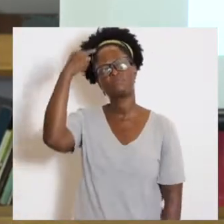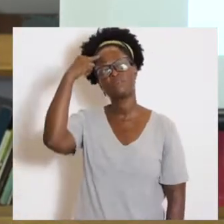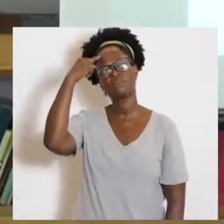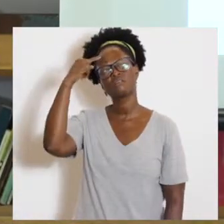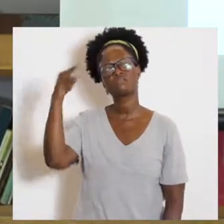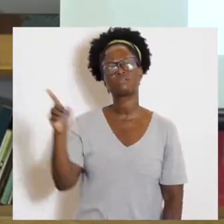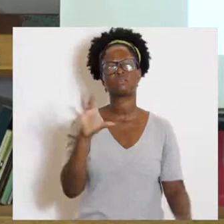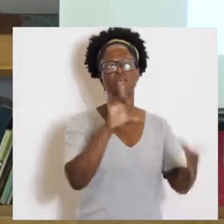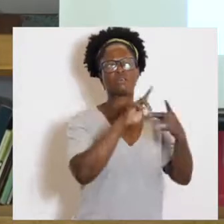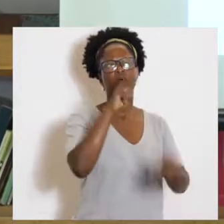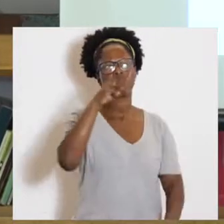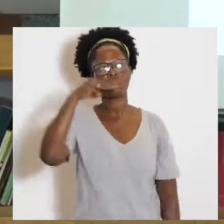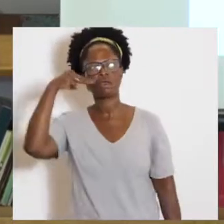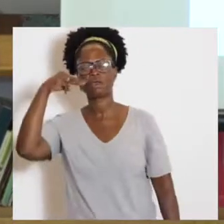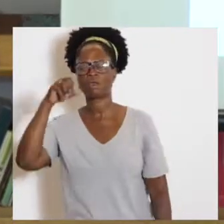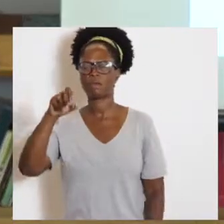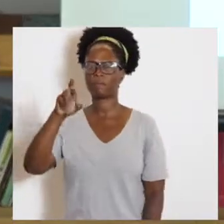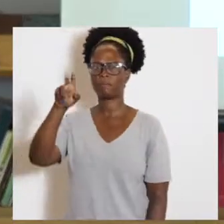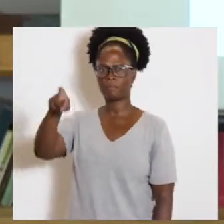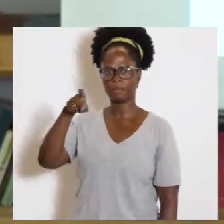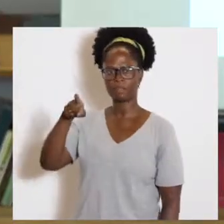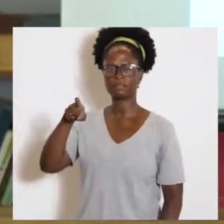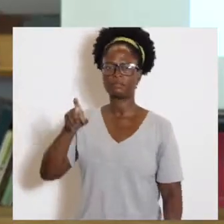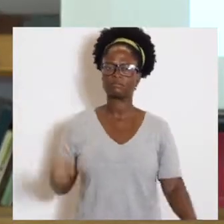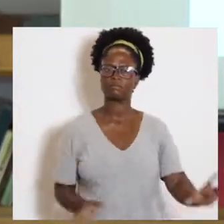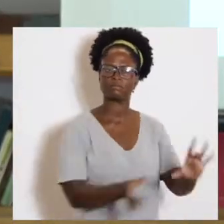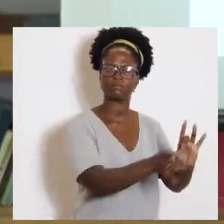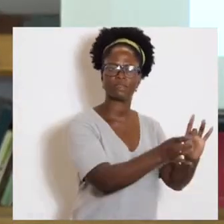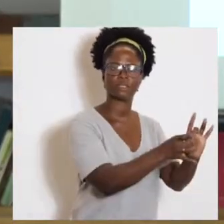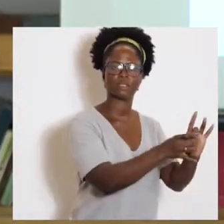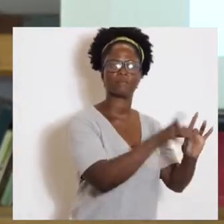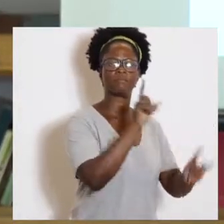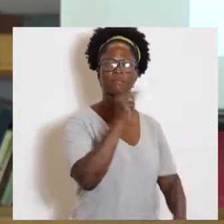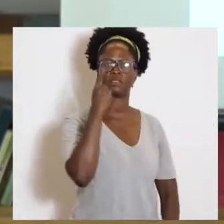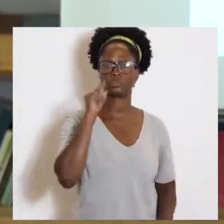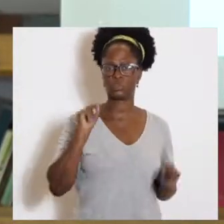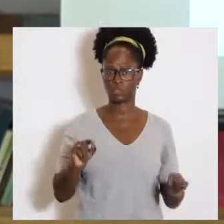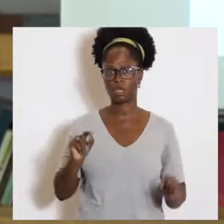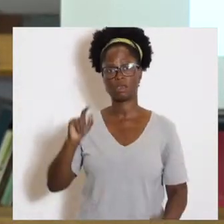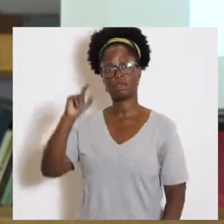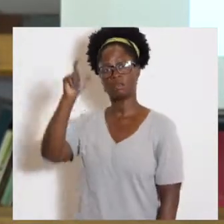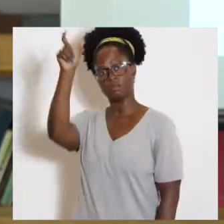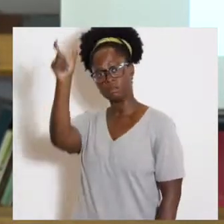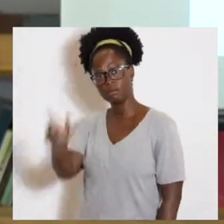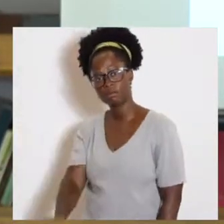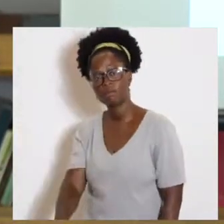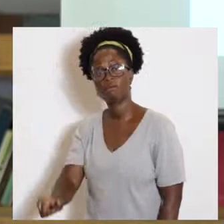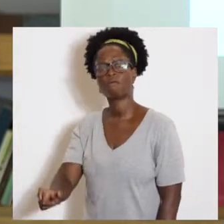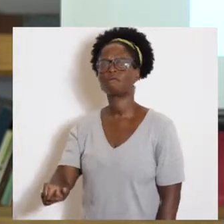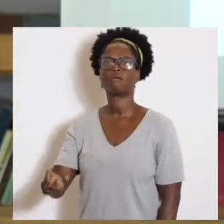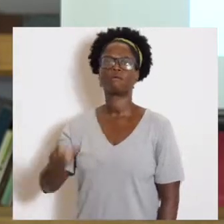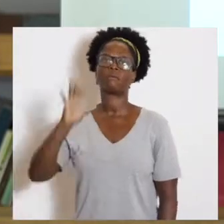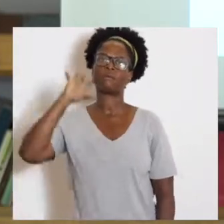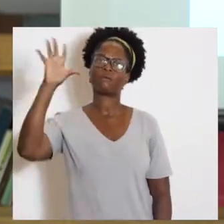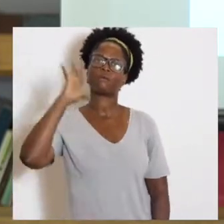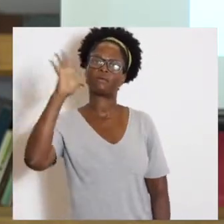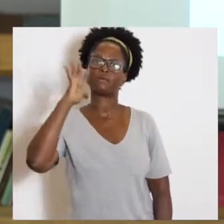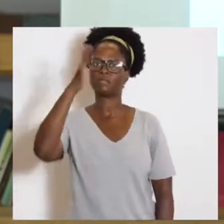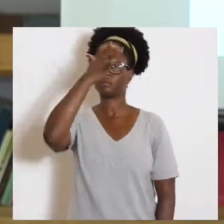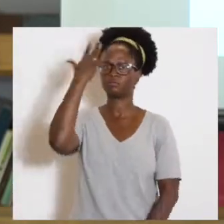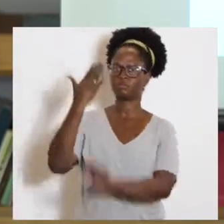max é um sujeito que não tem nenhuma condição de pensar se como alguém